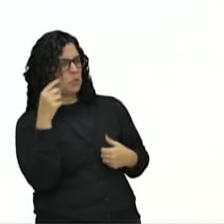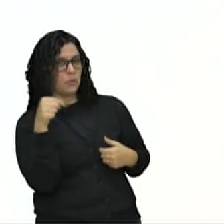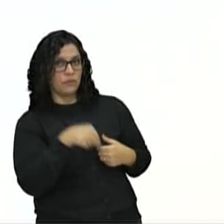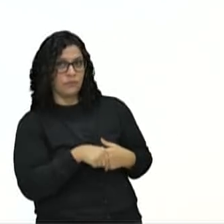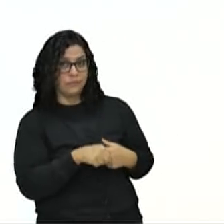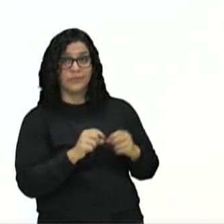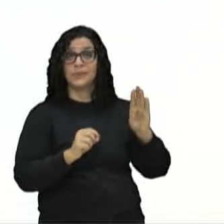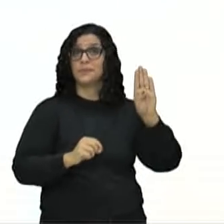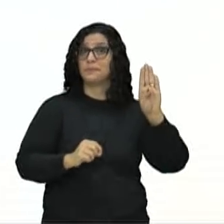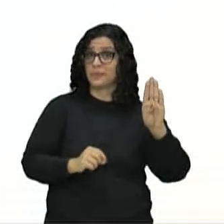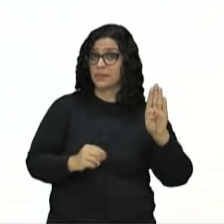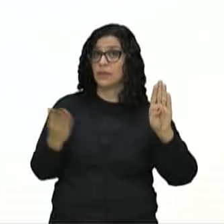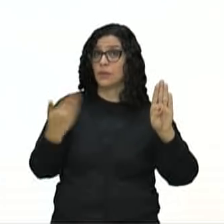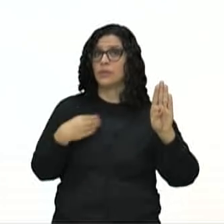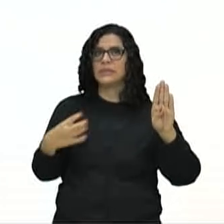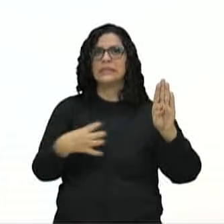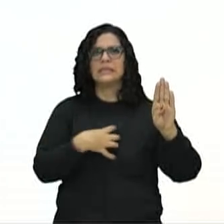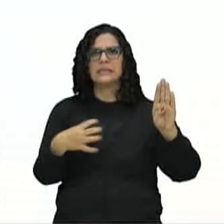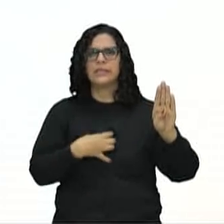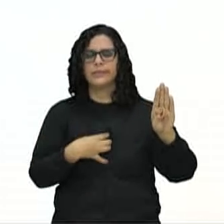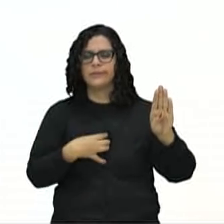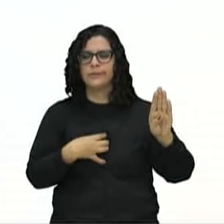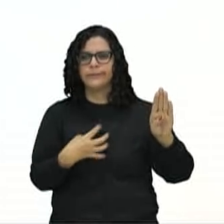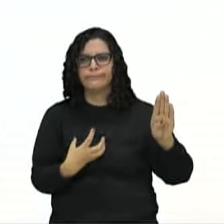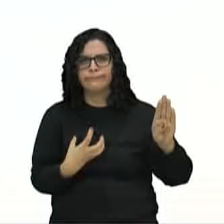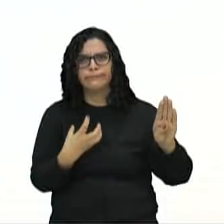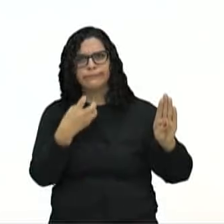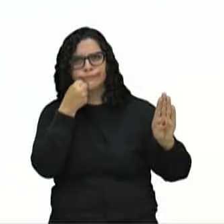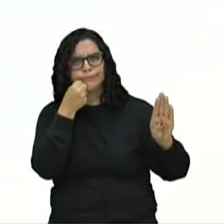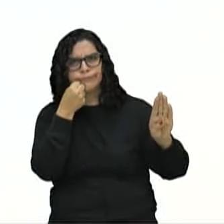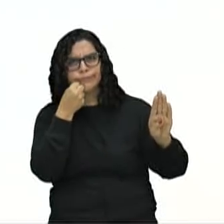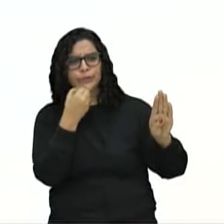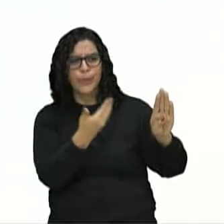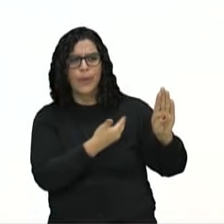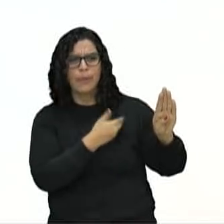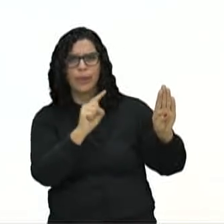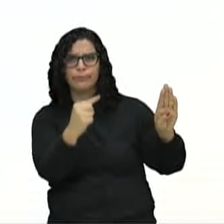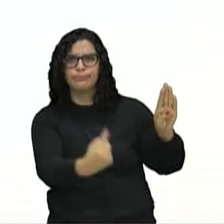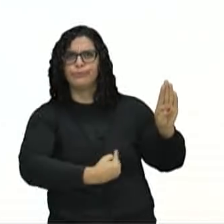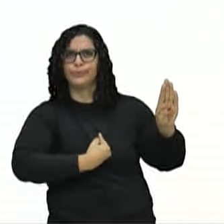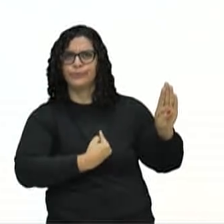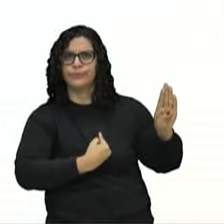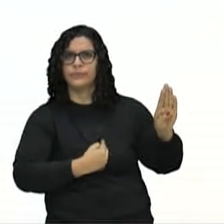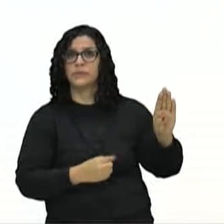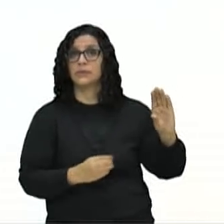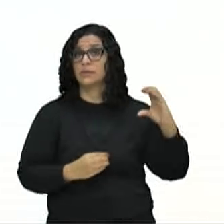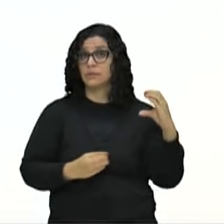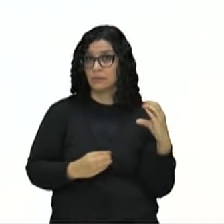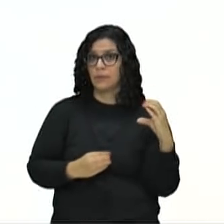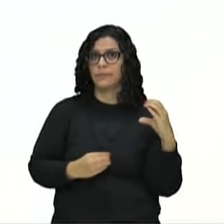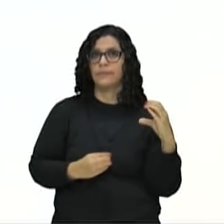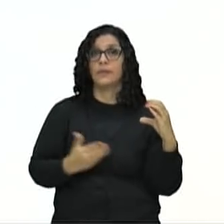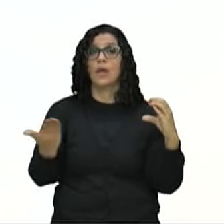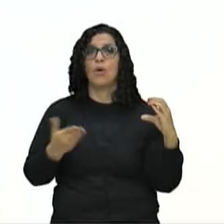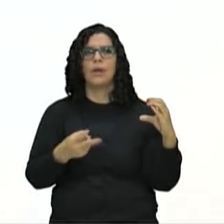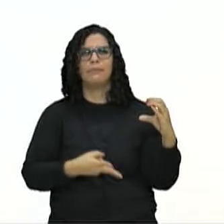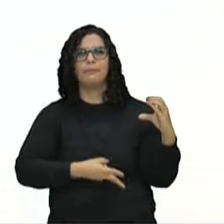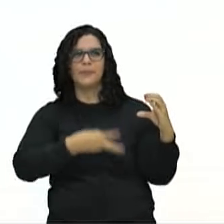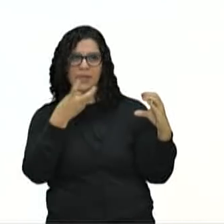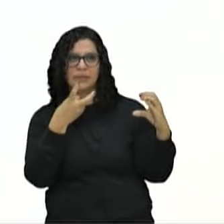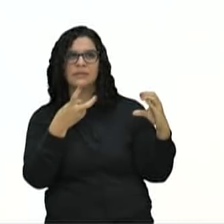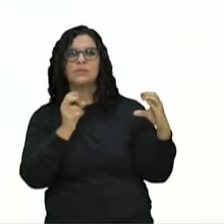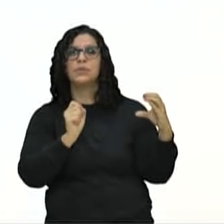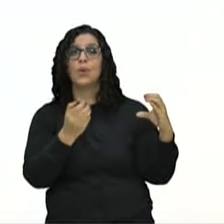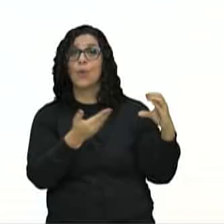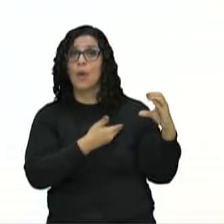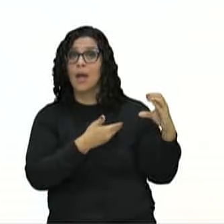Letra B. Ele se sente frustrado com as palavras do amigo. Letra C. Ele percebeu